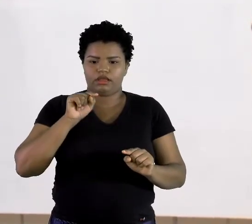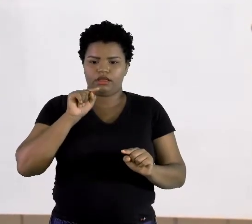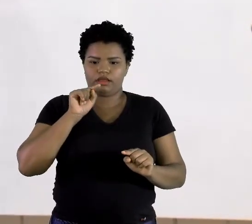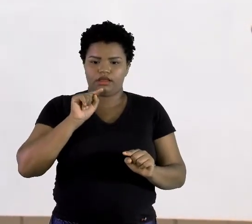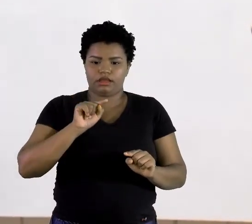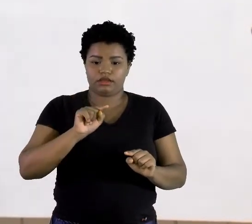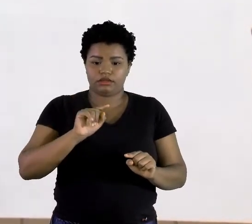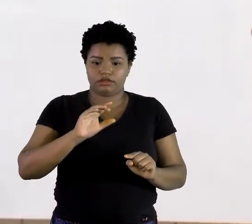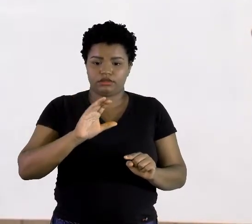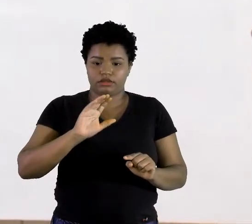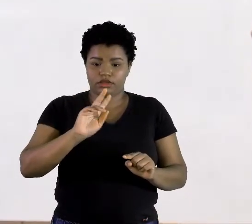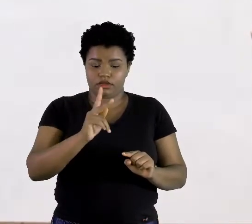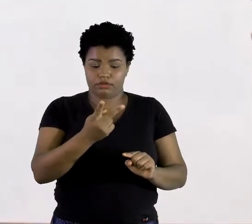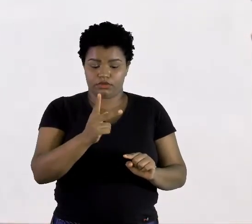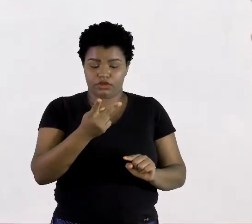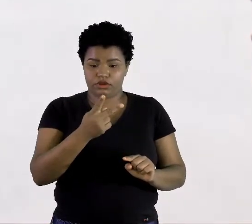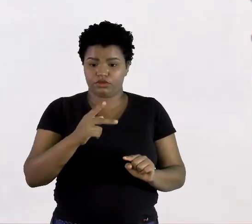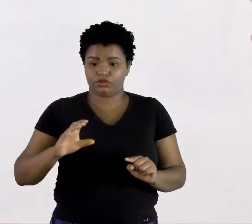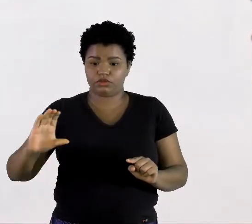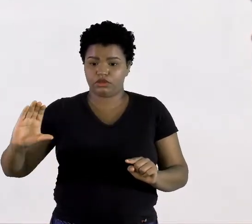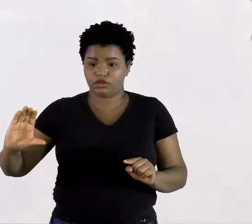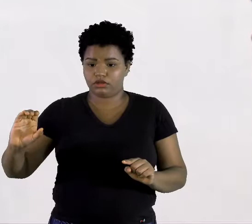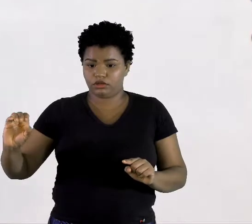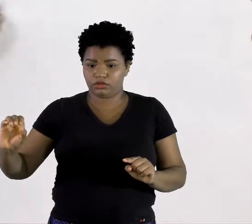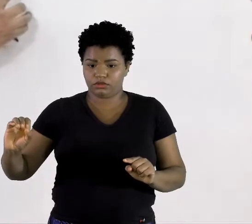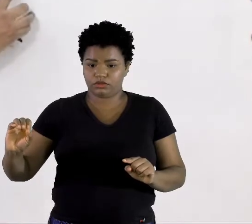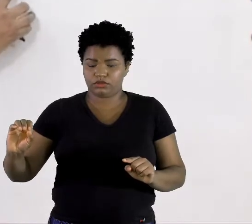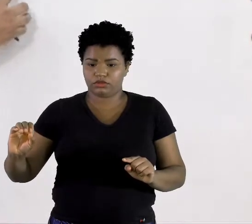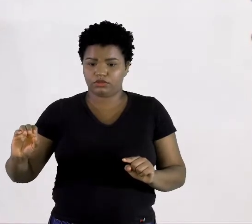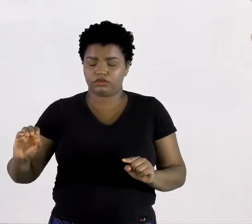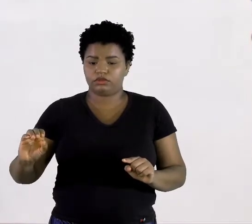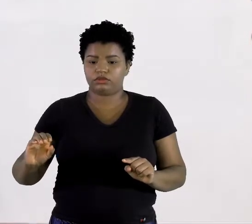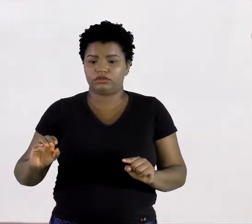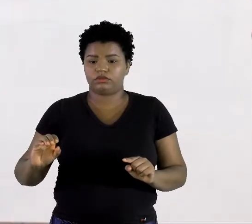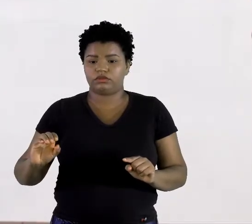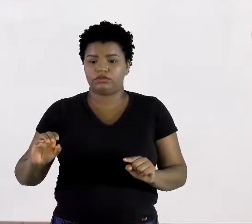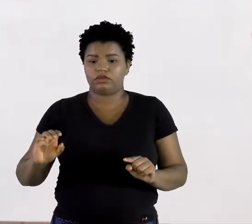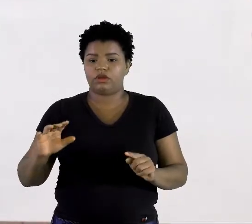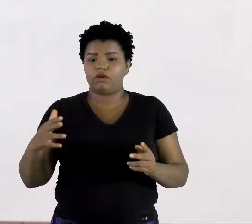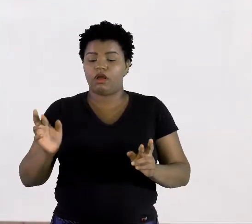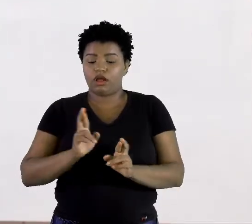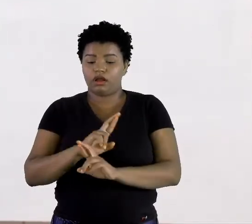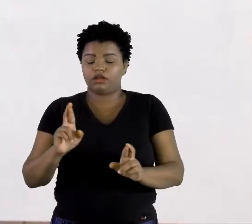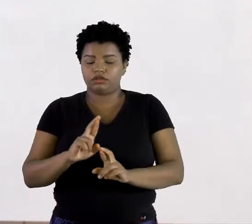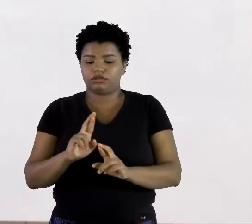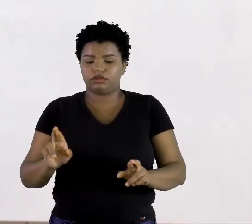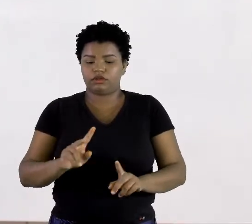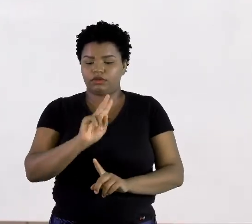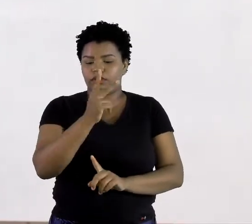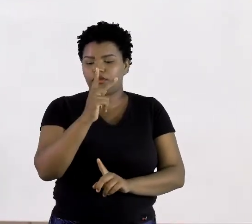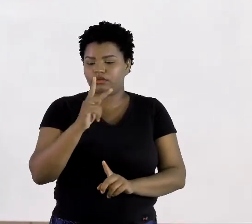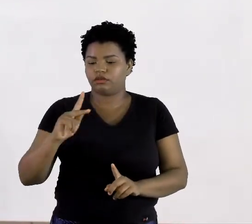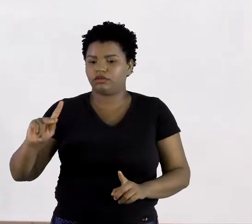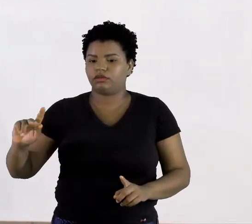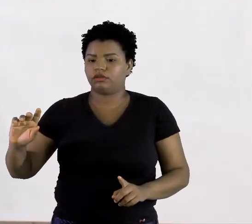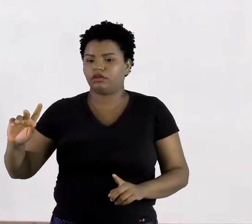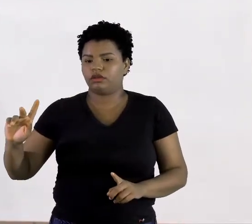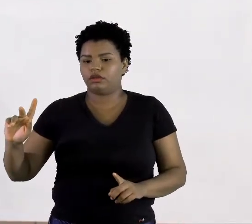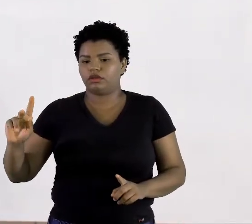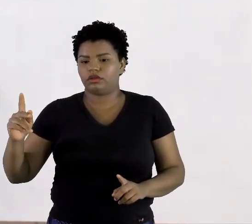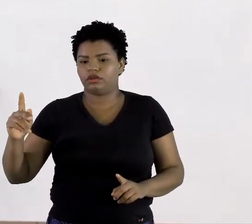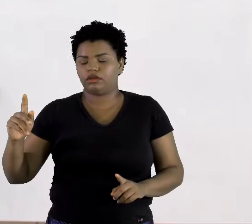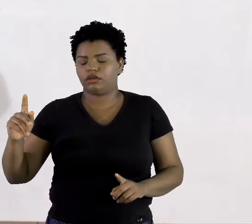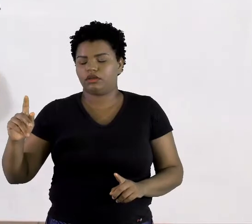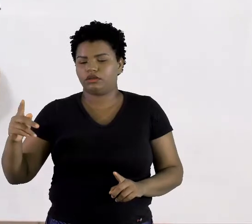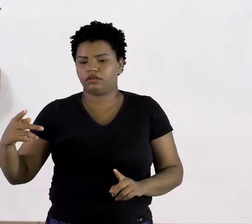hipotenusa. Então, qual é a relação que envolve cateto oposto e hipotenusa? O seno. Então,